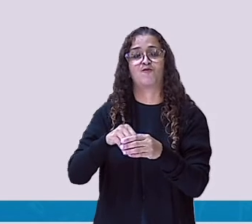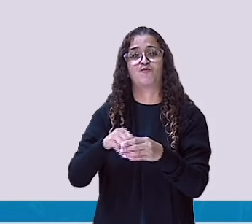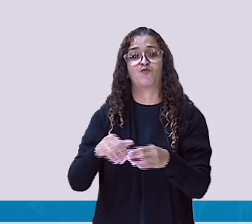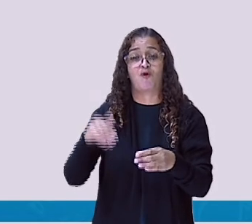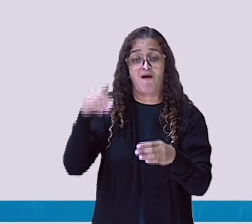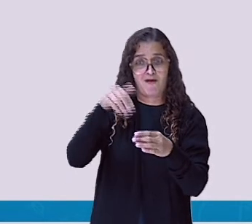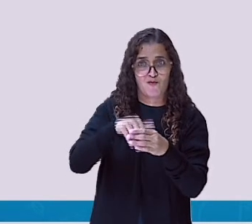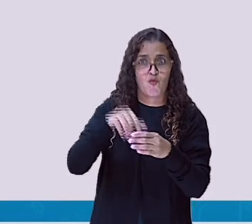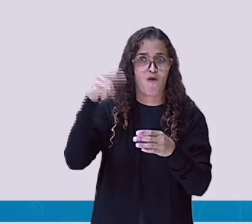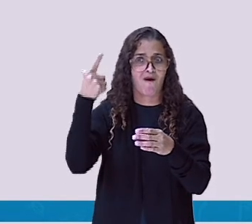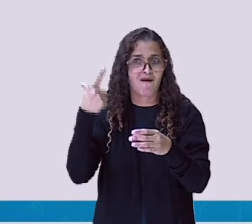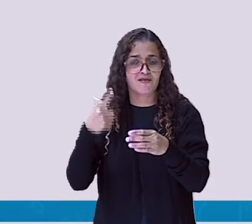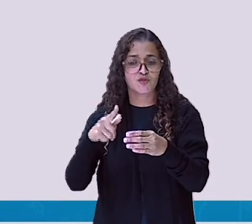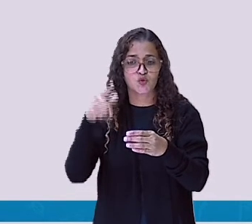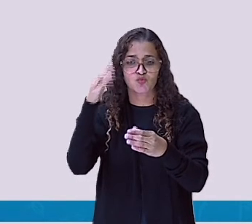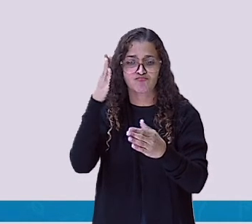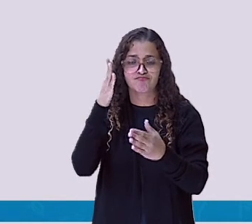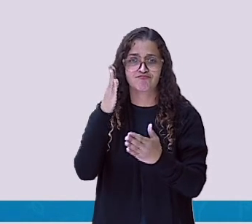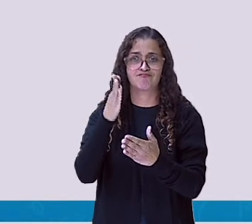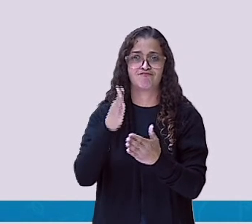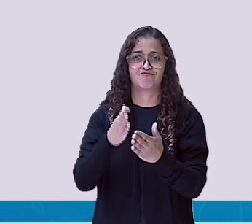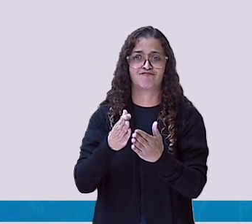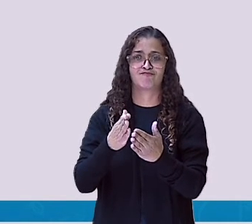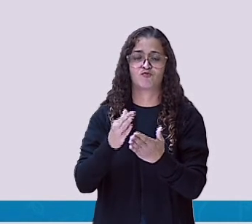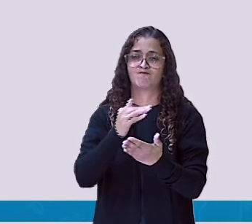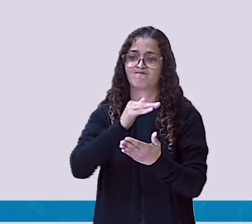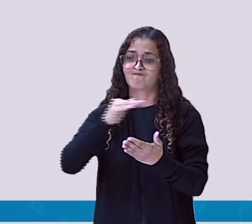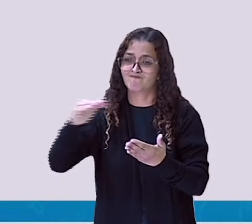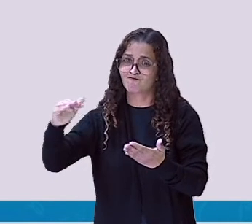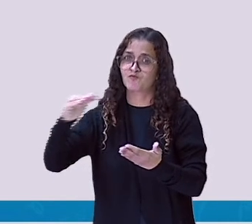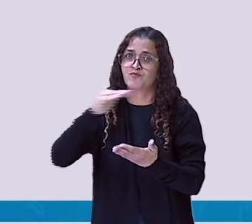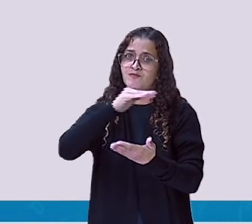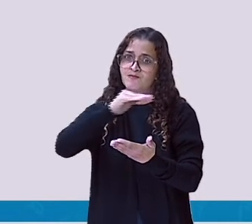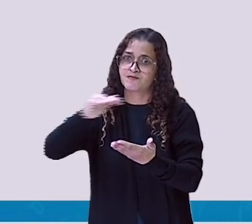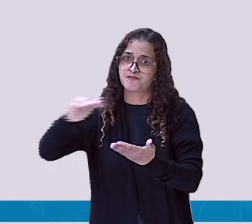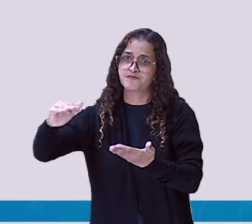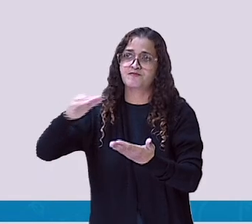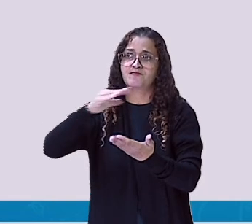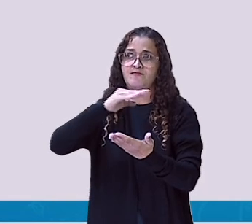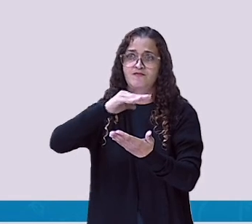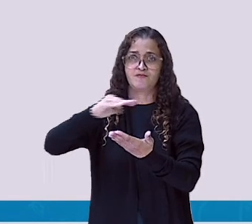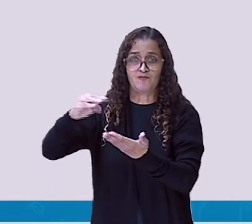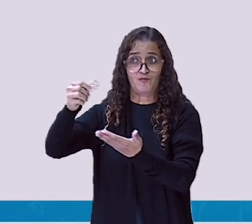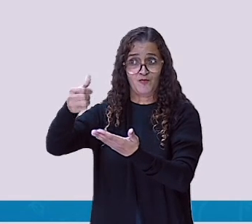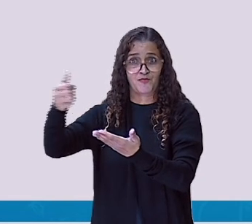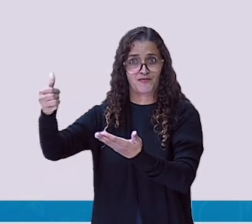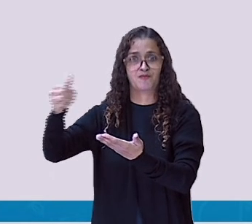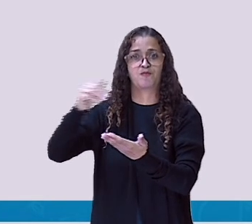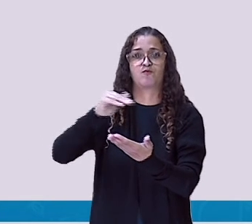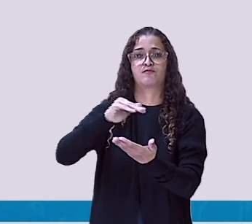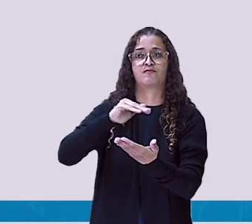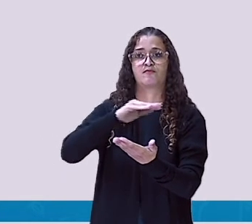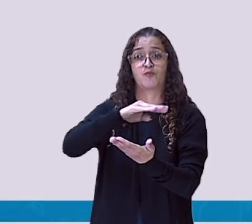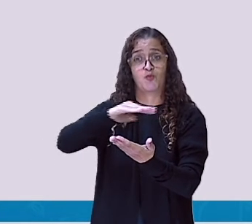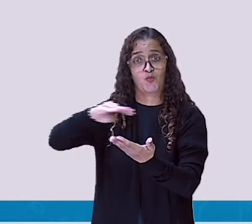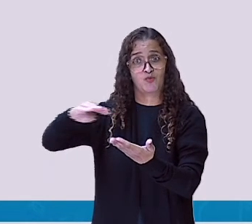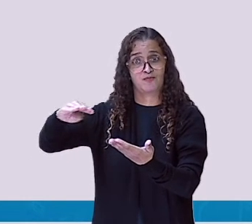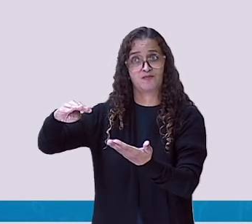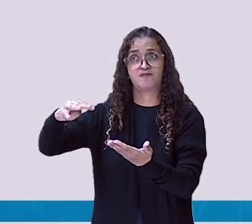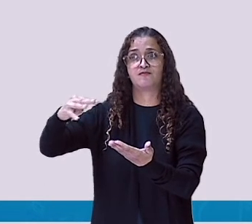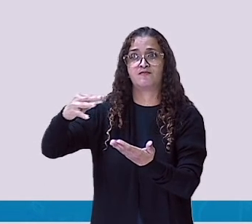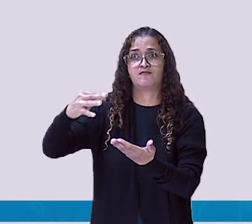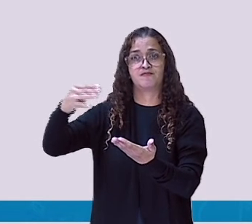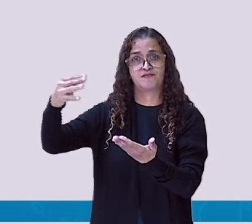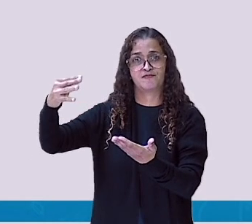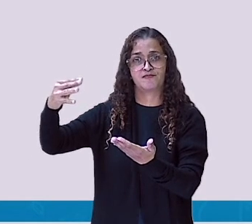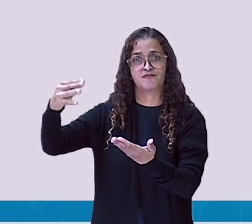2 votos. 4 espaços, 4 votos. 11 espaços, 11